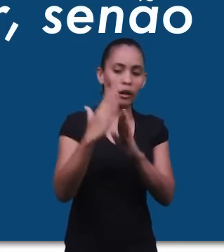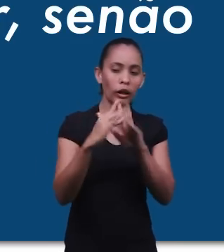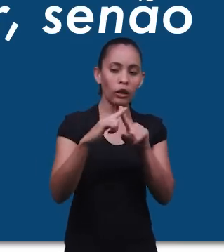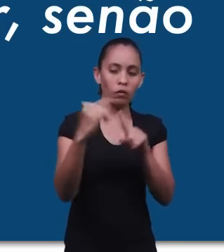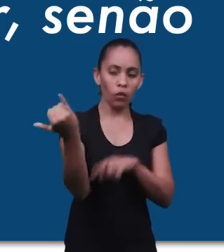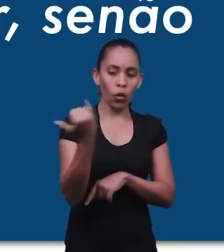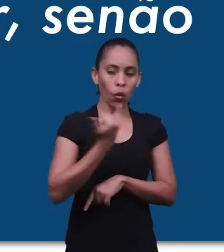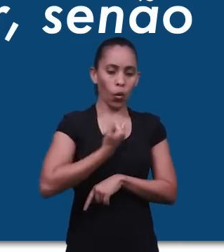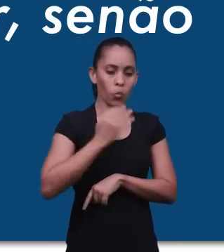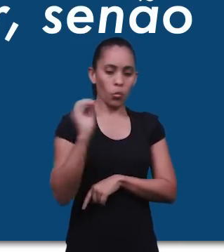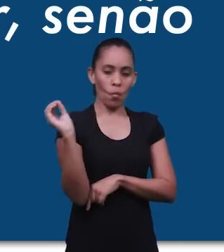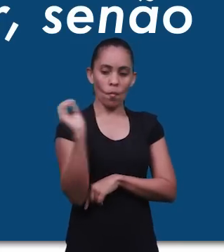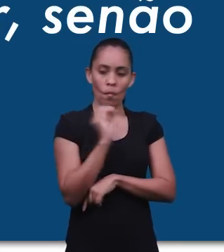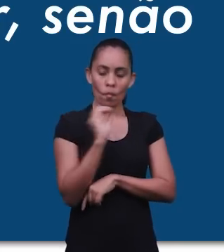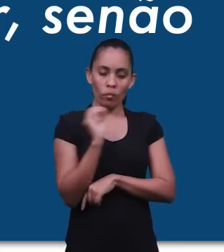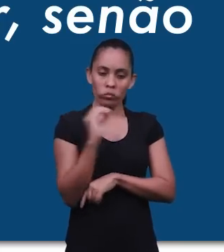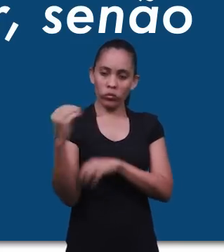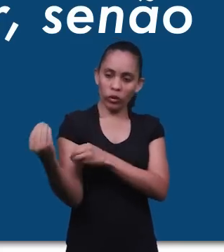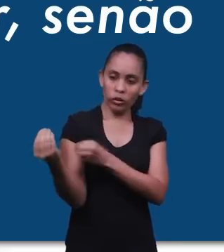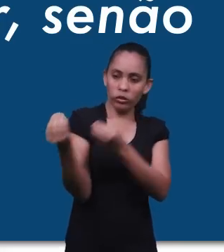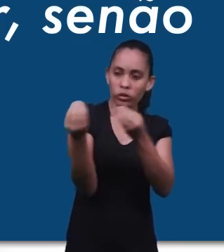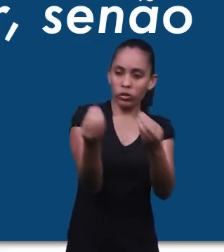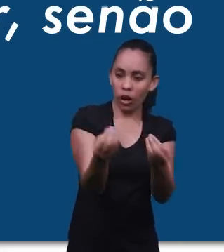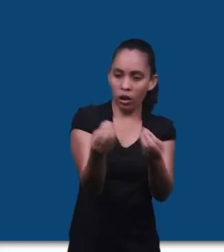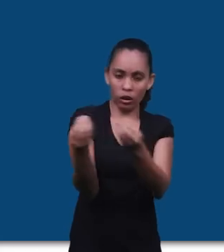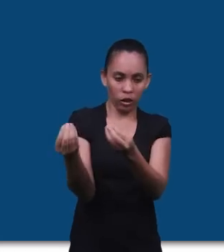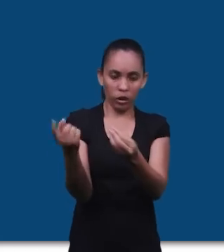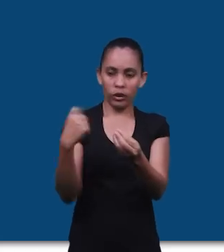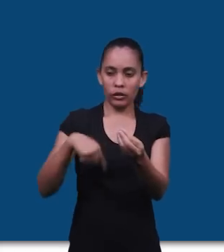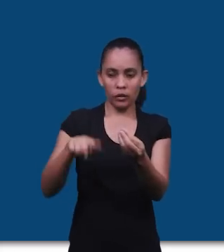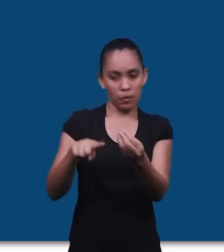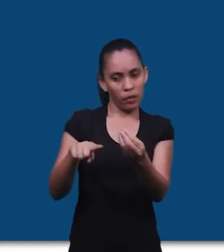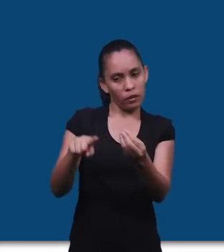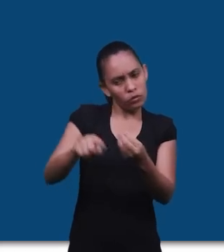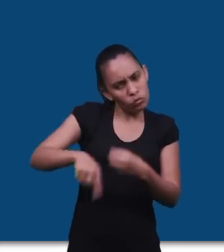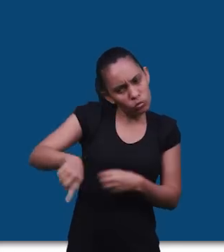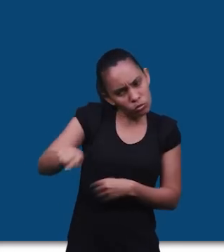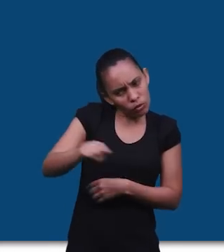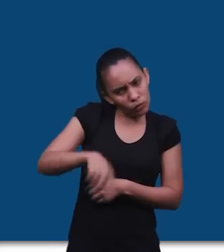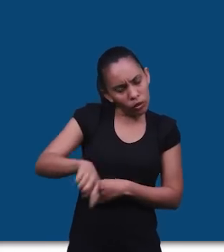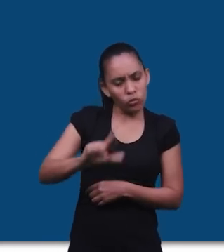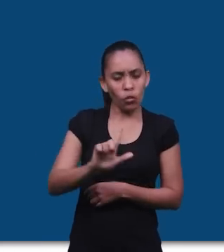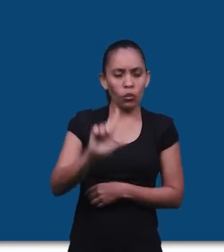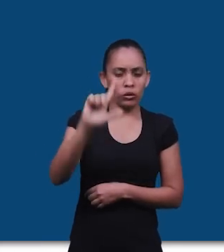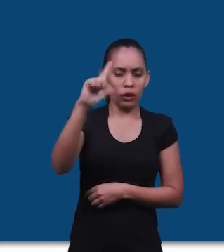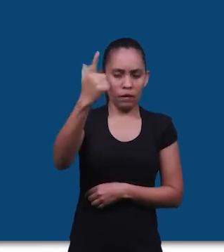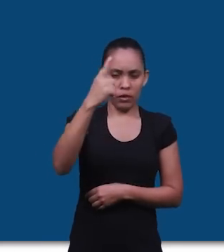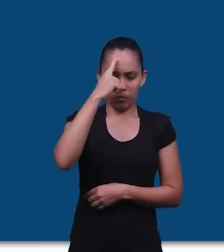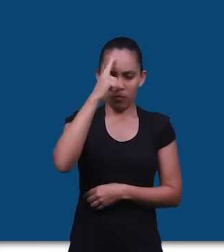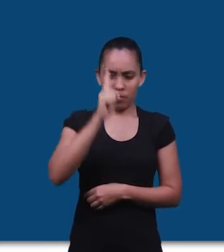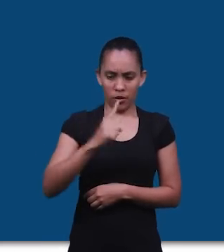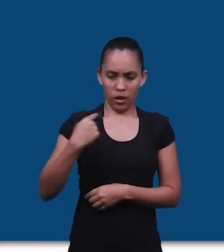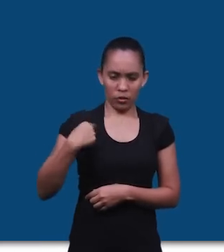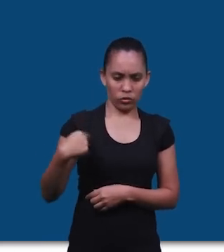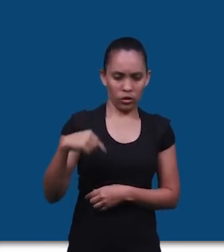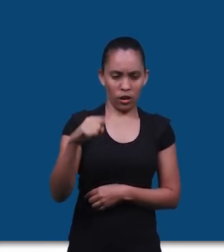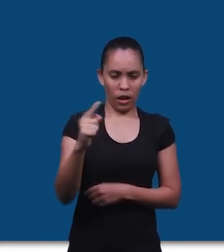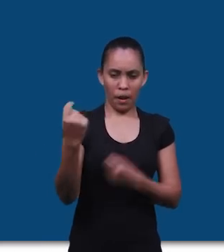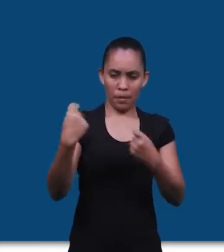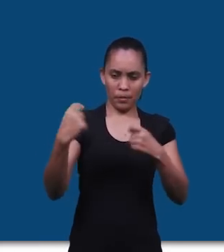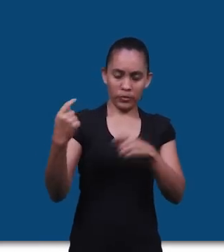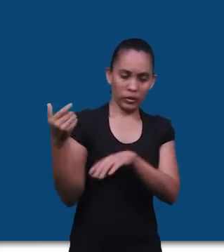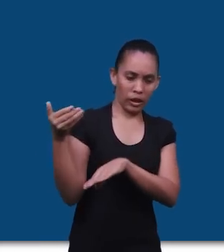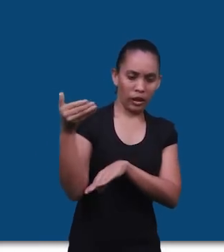com respeito a dar e a receber, senão somente vós. Porque também, uma e outra vez, me mandaste o necessário a